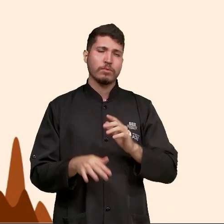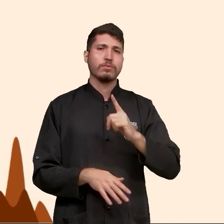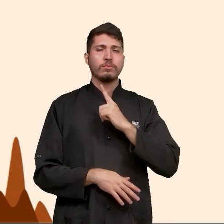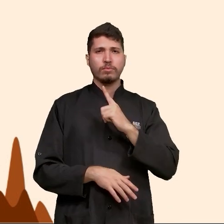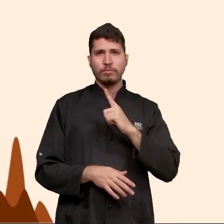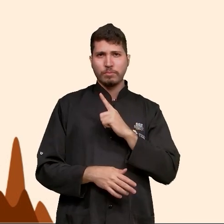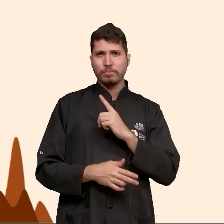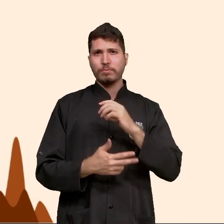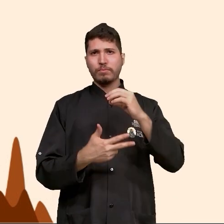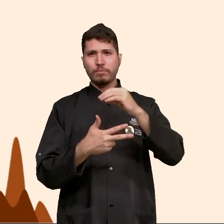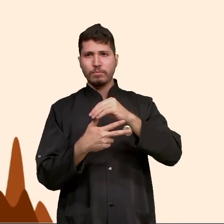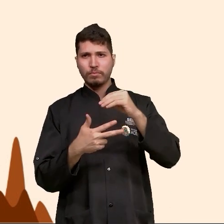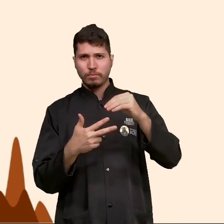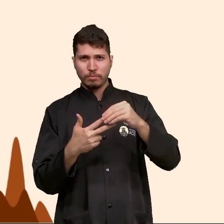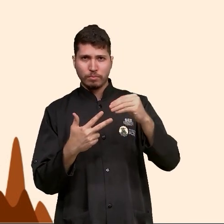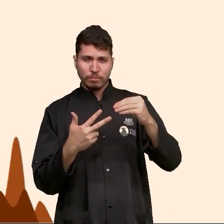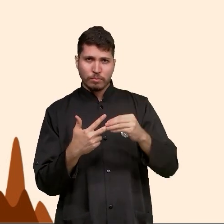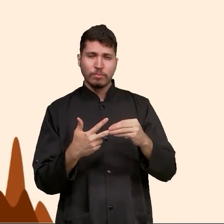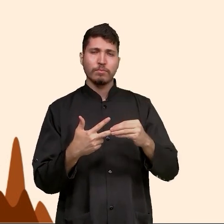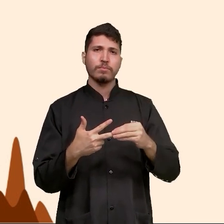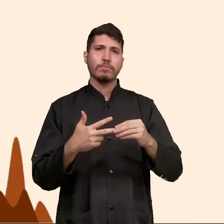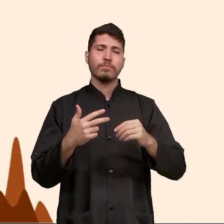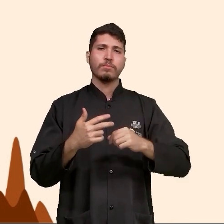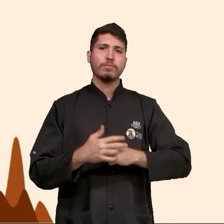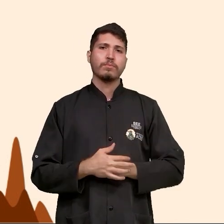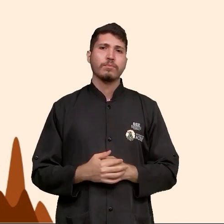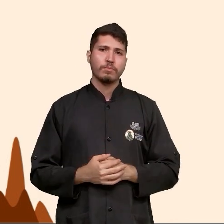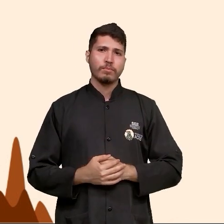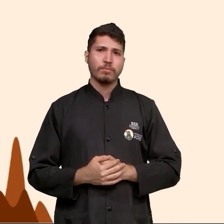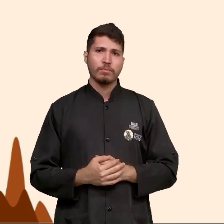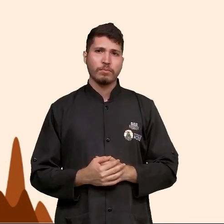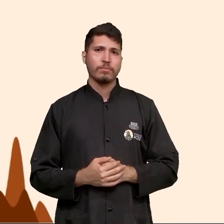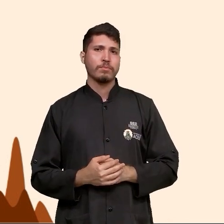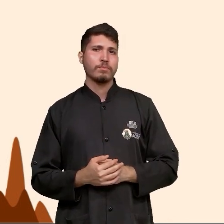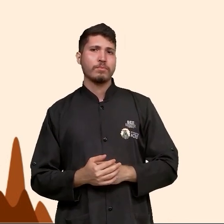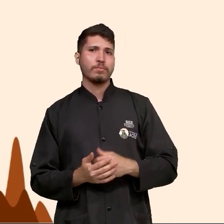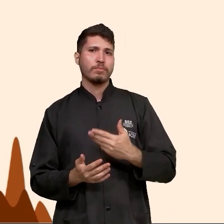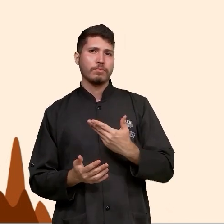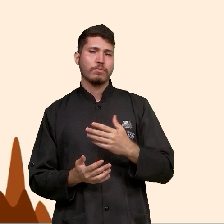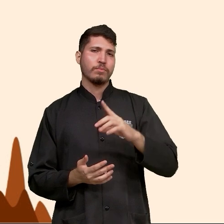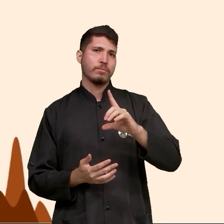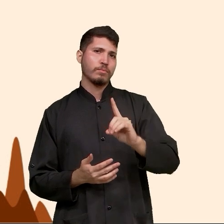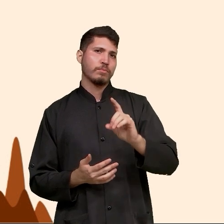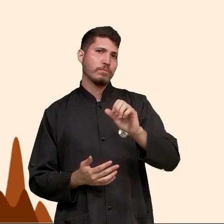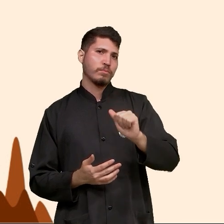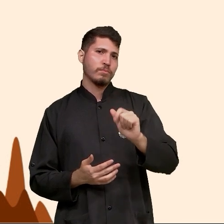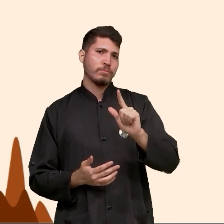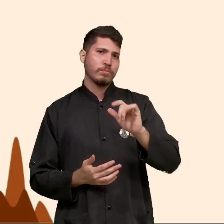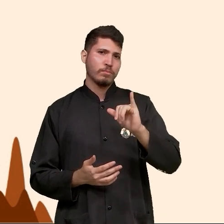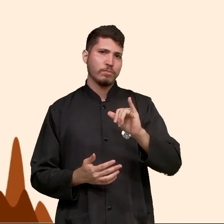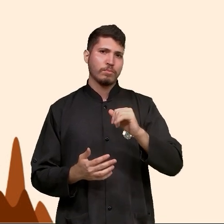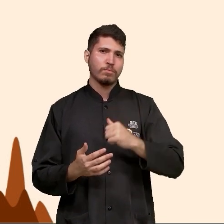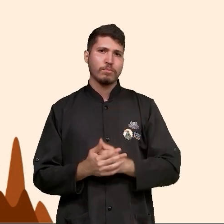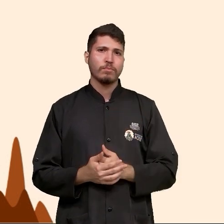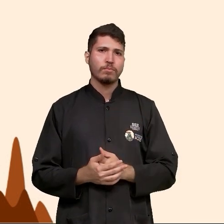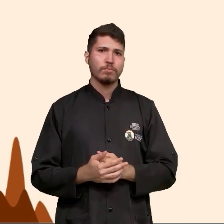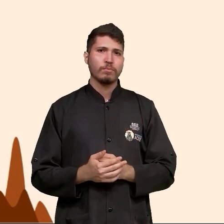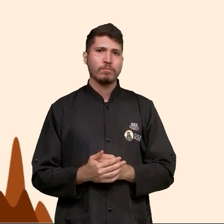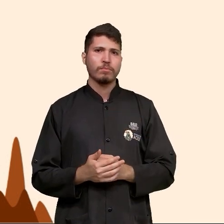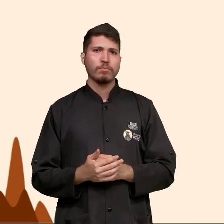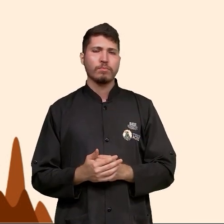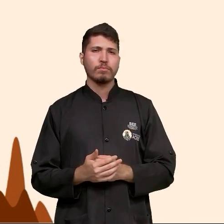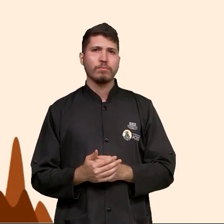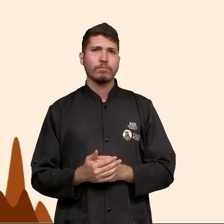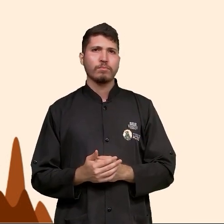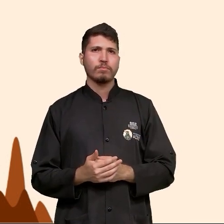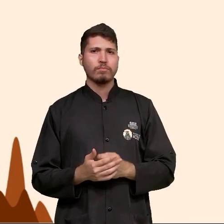Enem. Tem aí também Salvador Dalí, A Persistência da Memória, que é